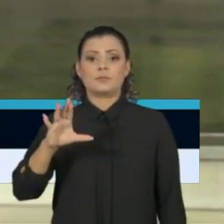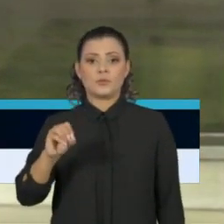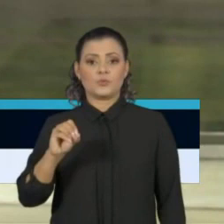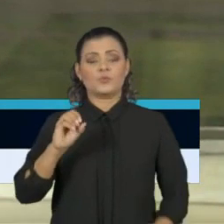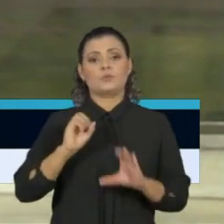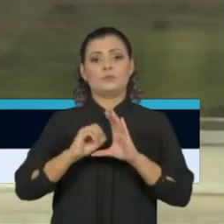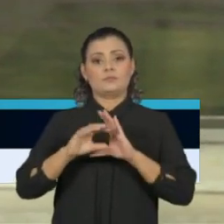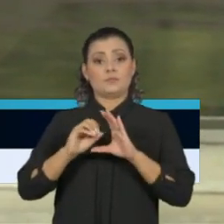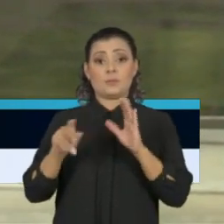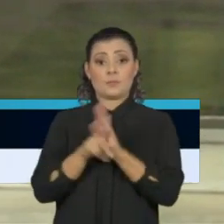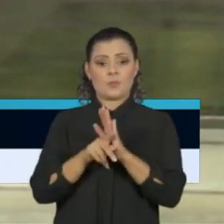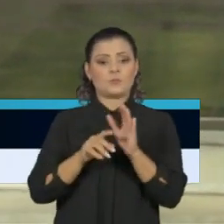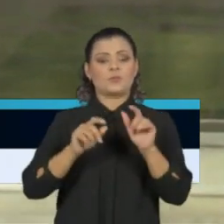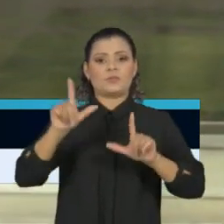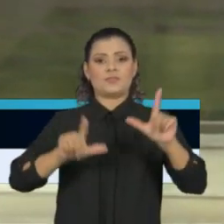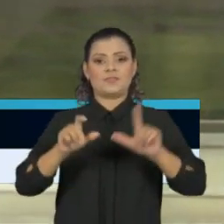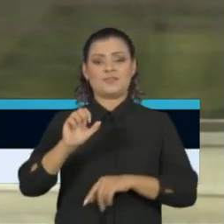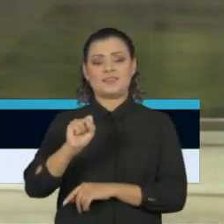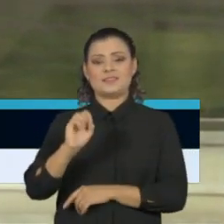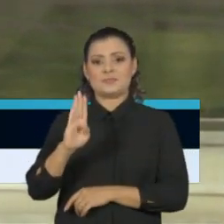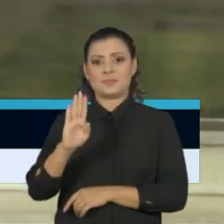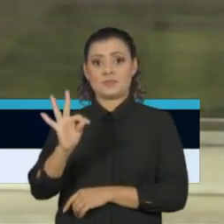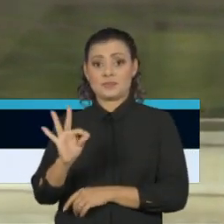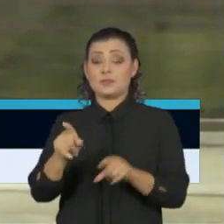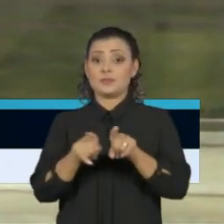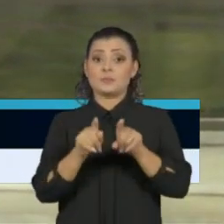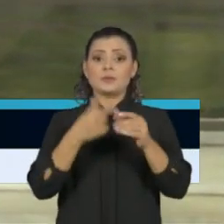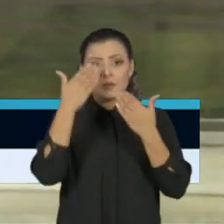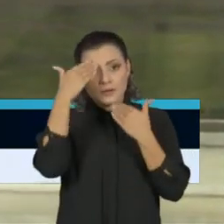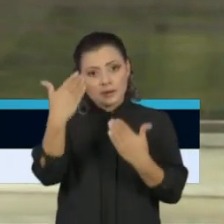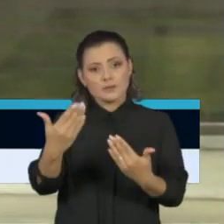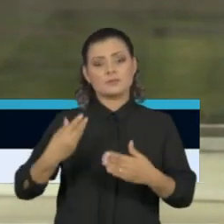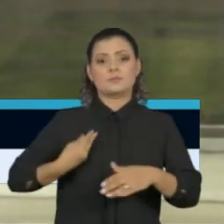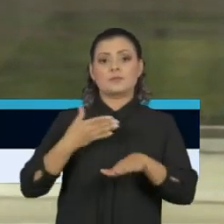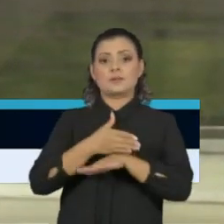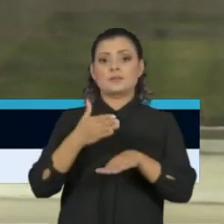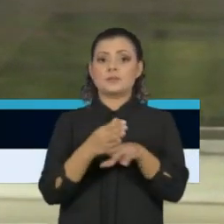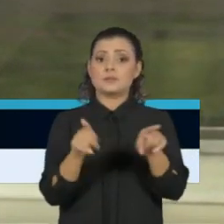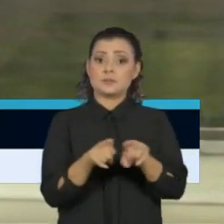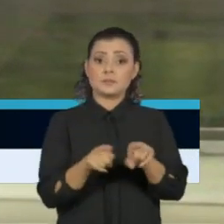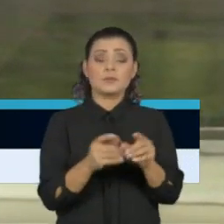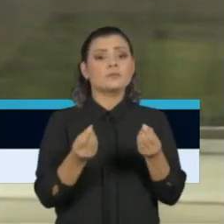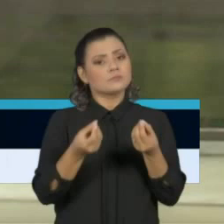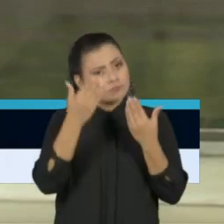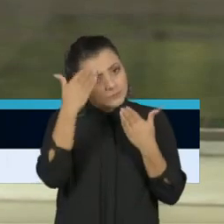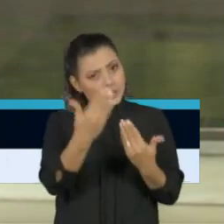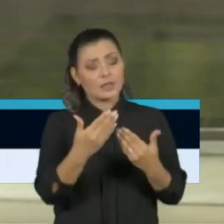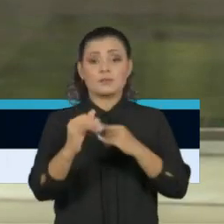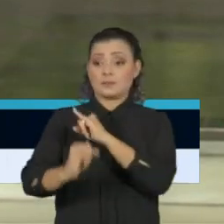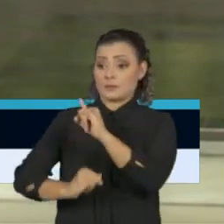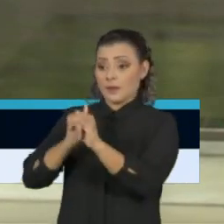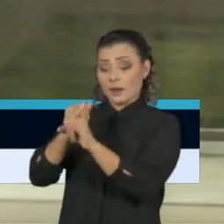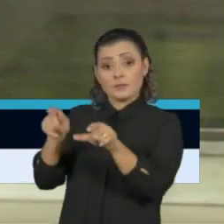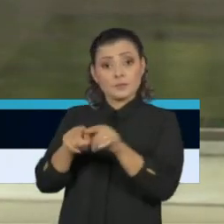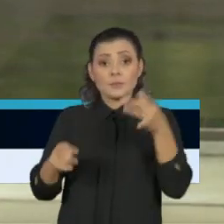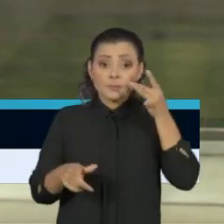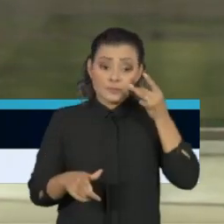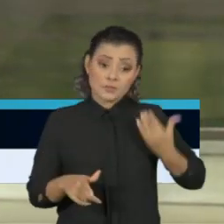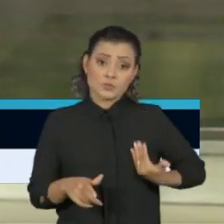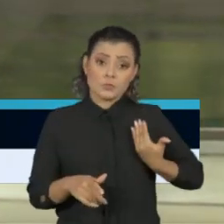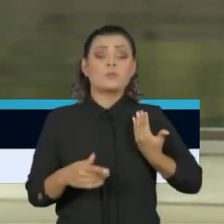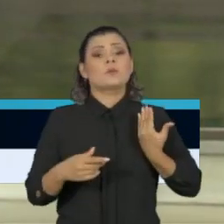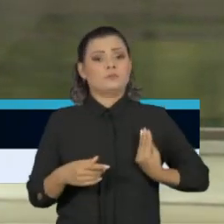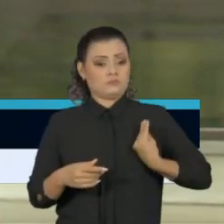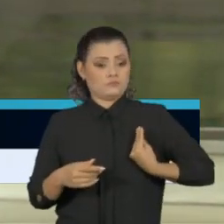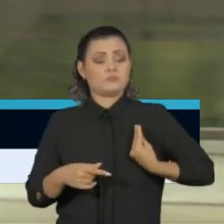Enquanto o Fábio se dirige aqui ao microfone, quero agradecer mais uma vez a presença, a participação, tanto online quanto fisicamente aqui